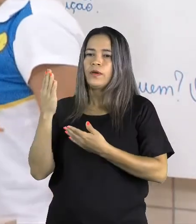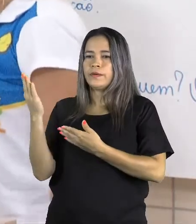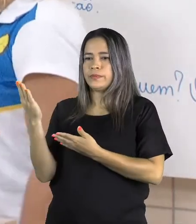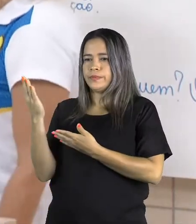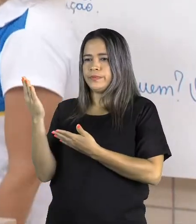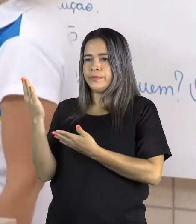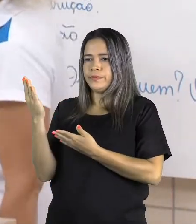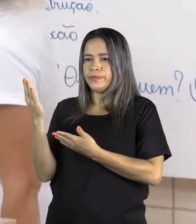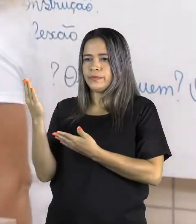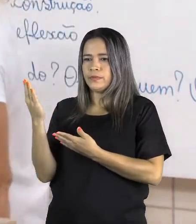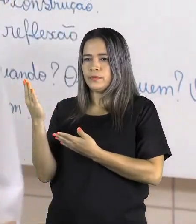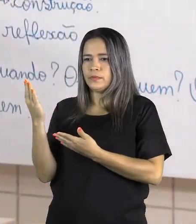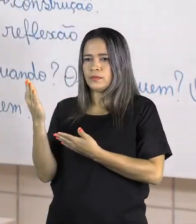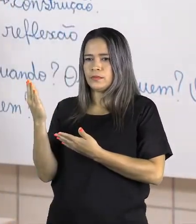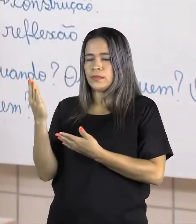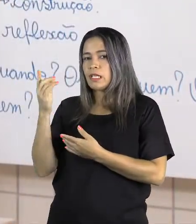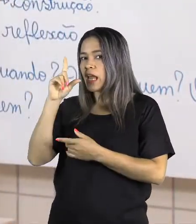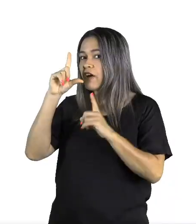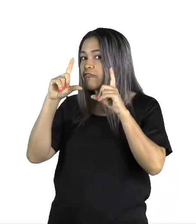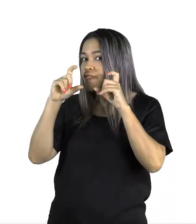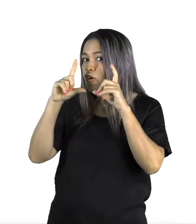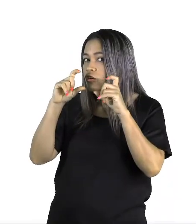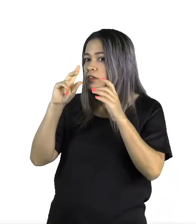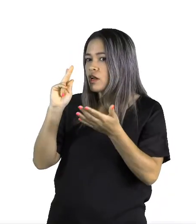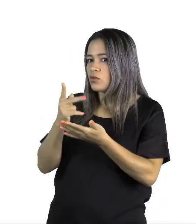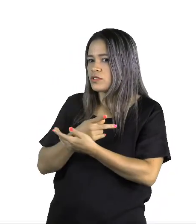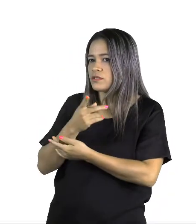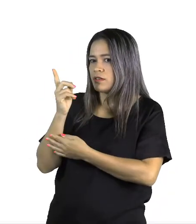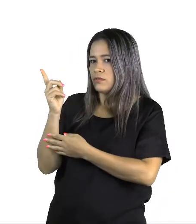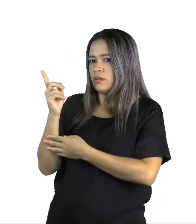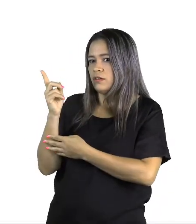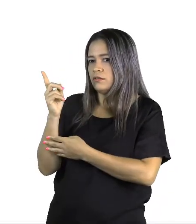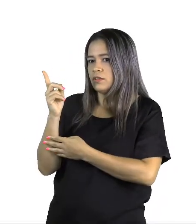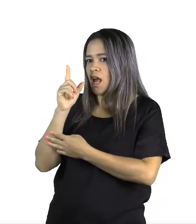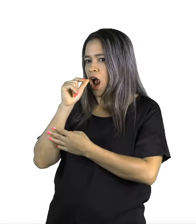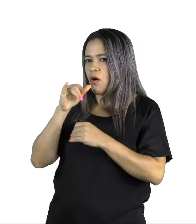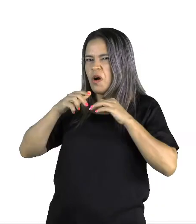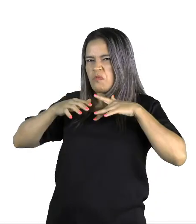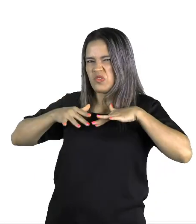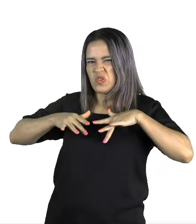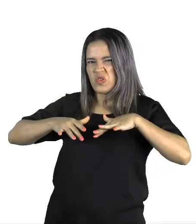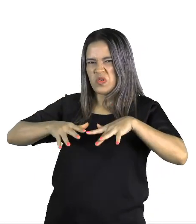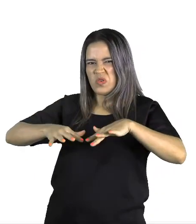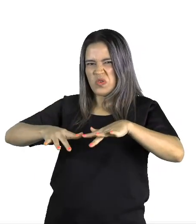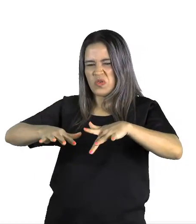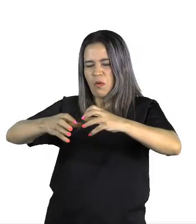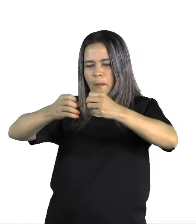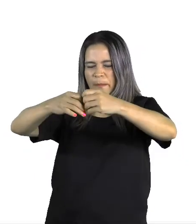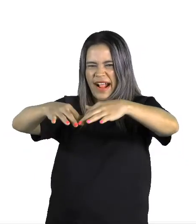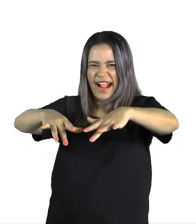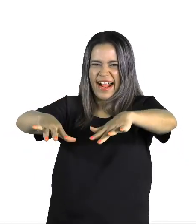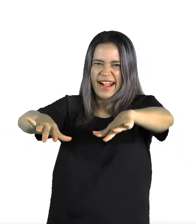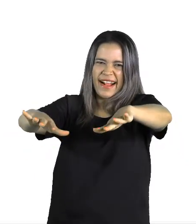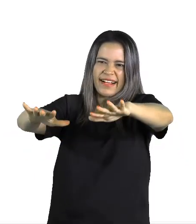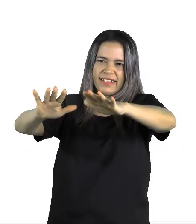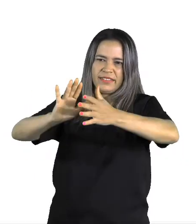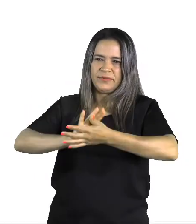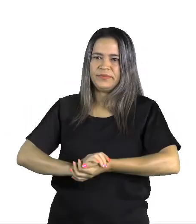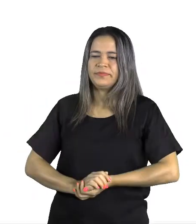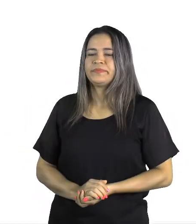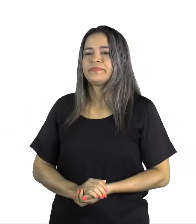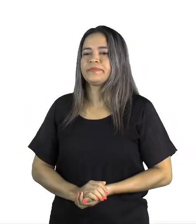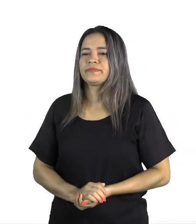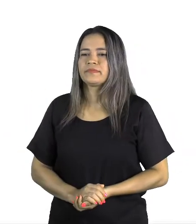olha aí, ó. Isso aqui é a foto da pesquisa, tá vendo? a foto que caiu da